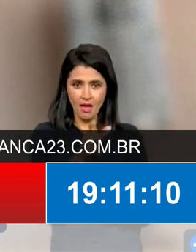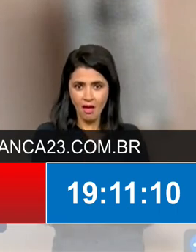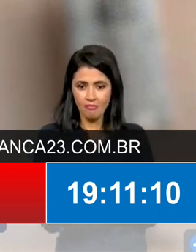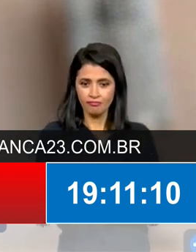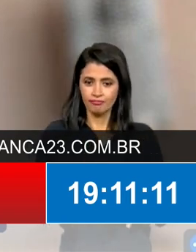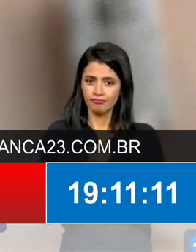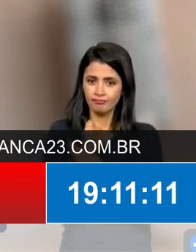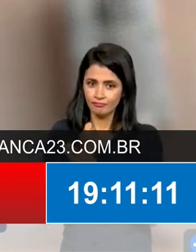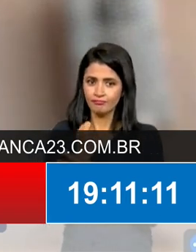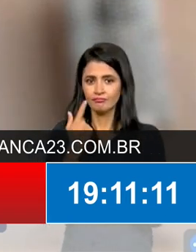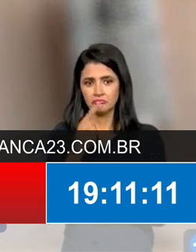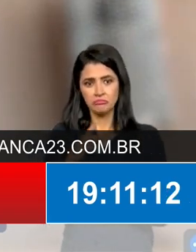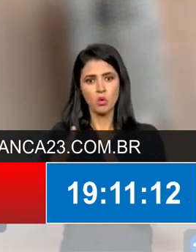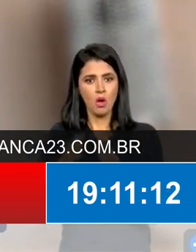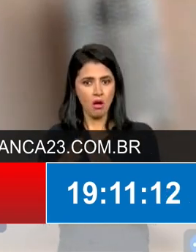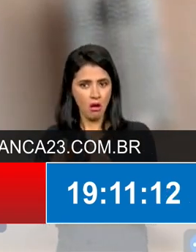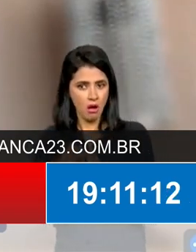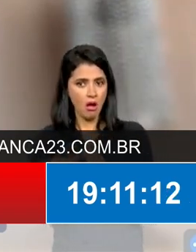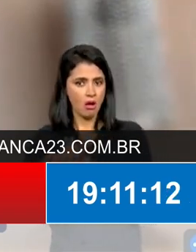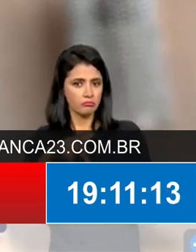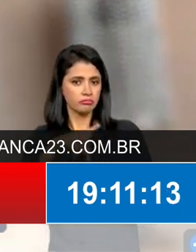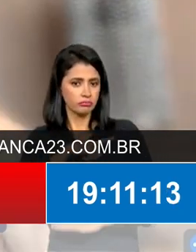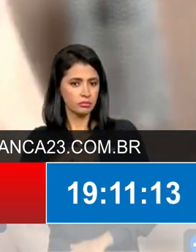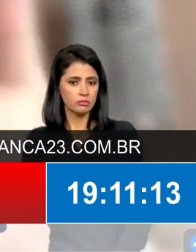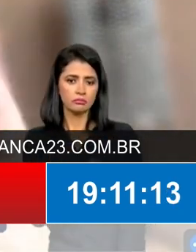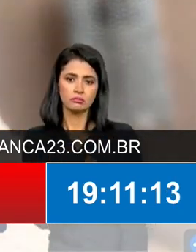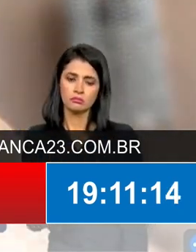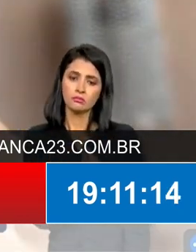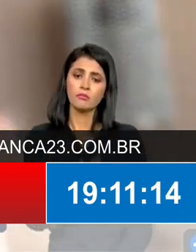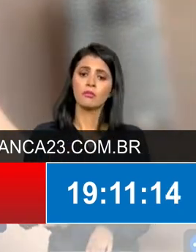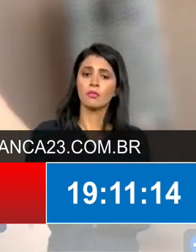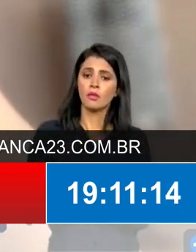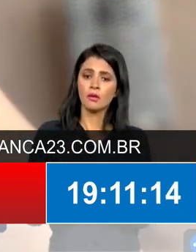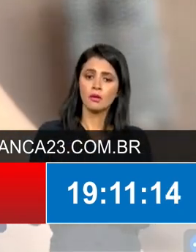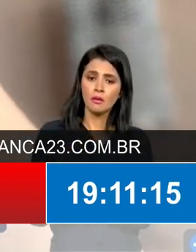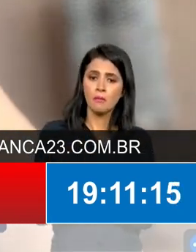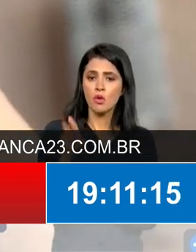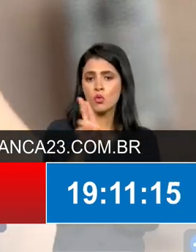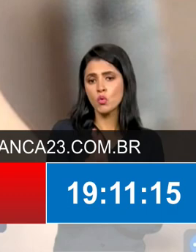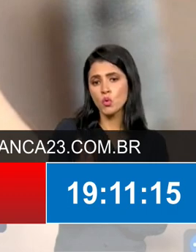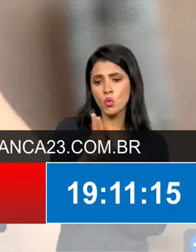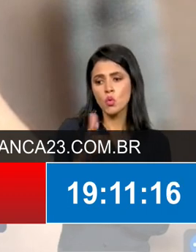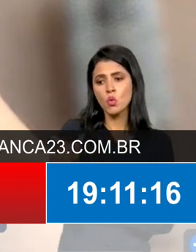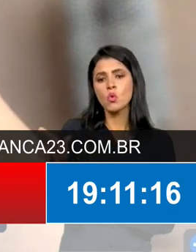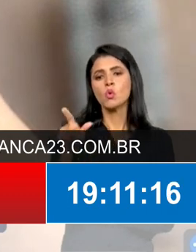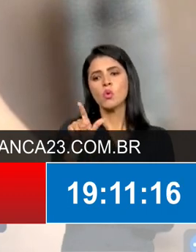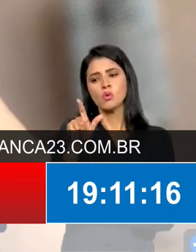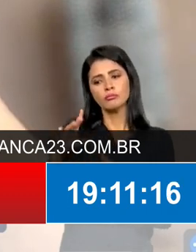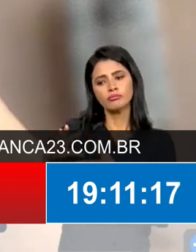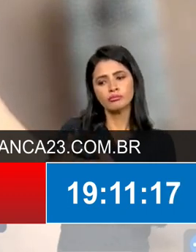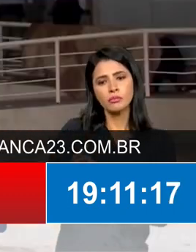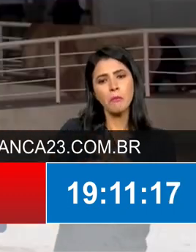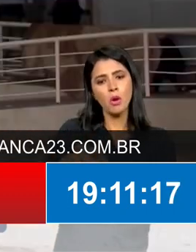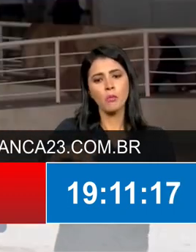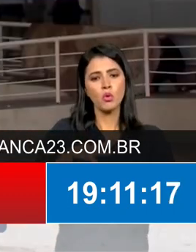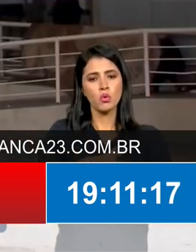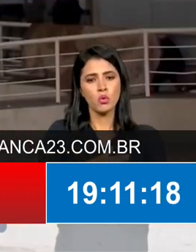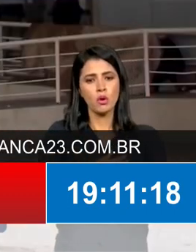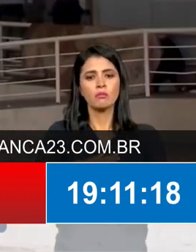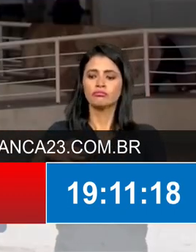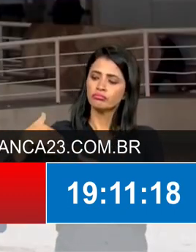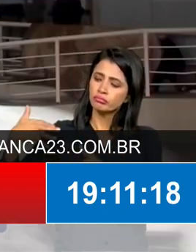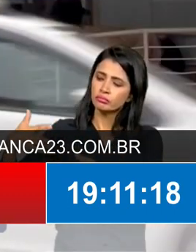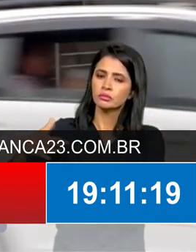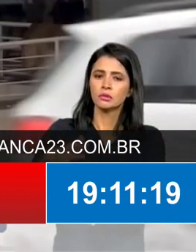a garantia de um imóvel residencial, né? Bem como para uso em determinadas situações de doenças. Ao longo do